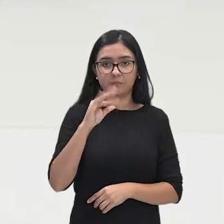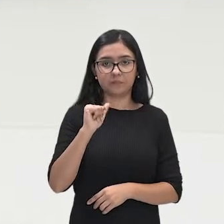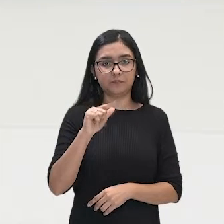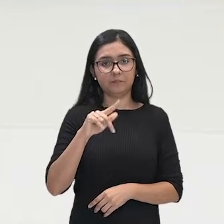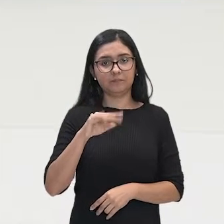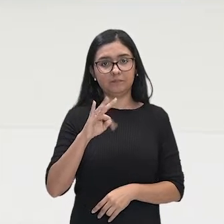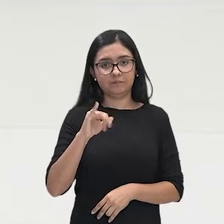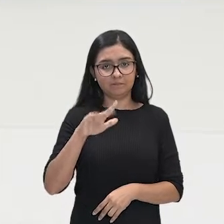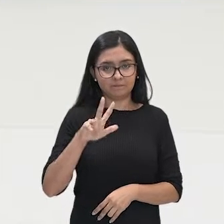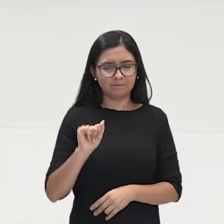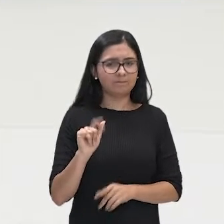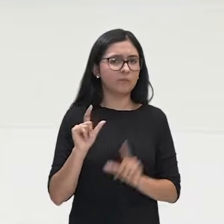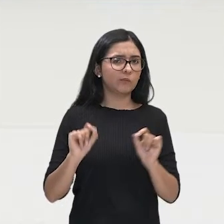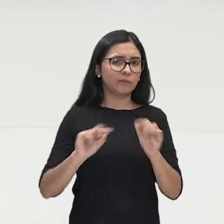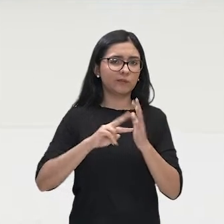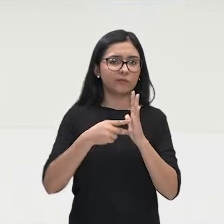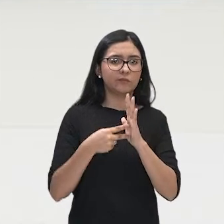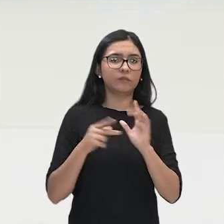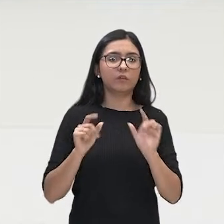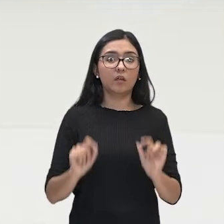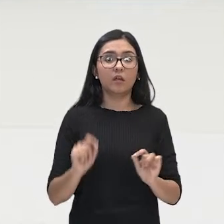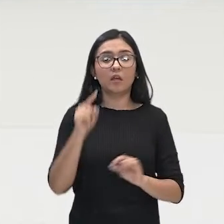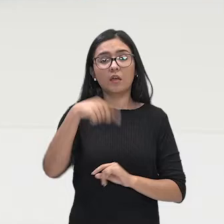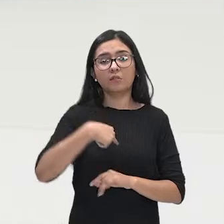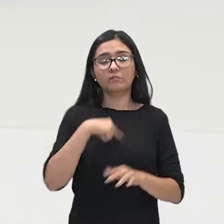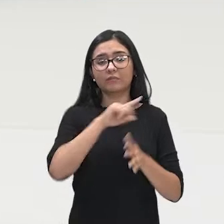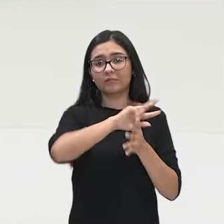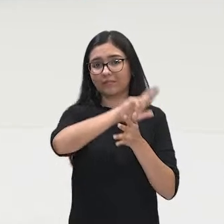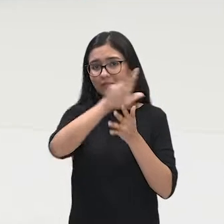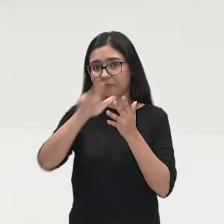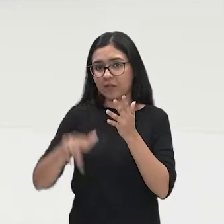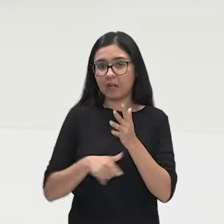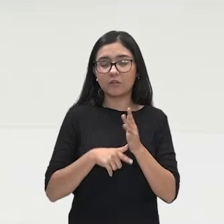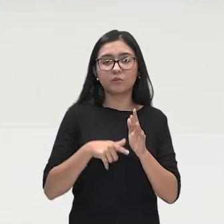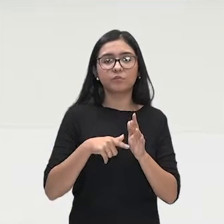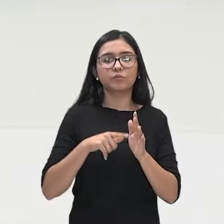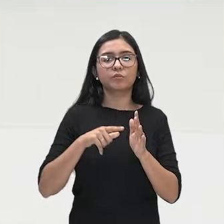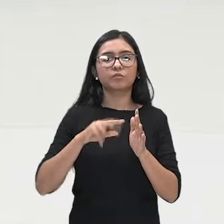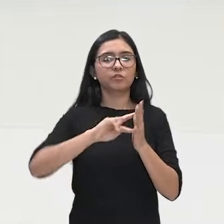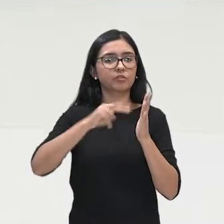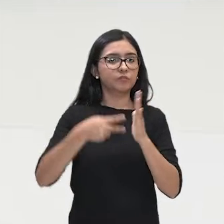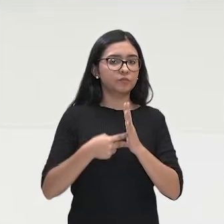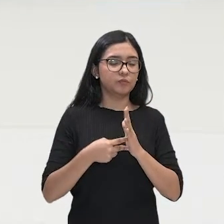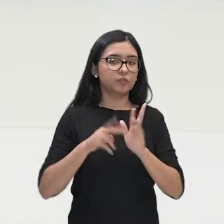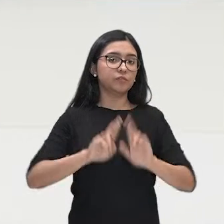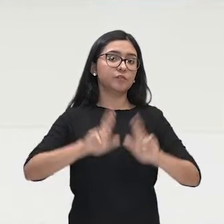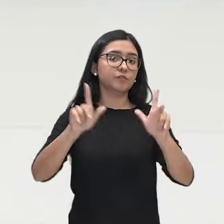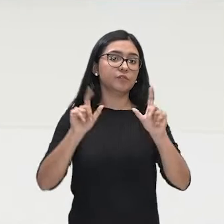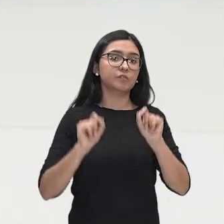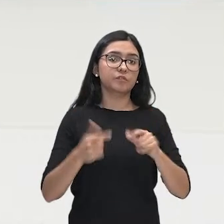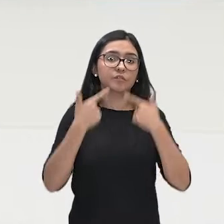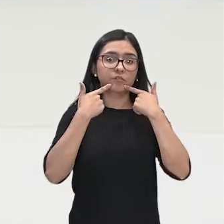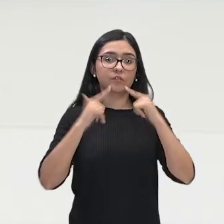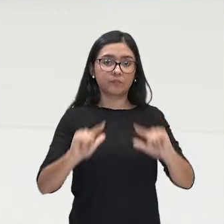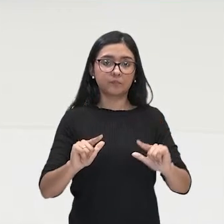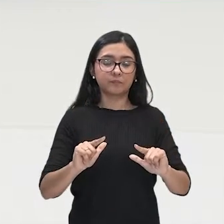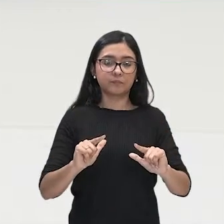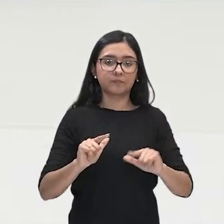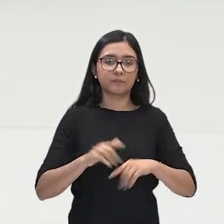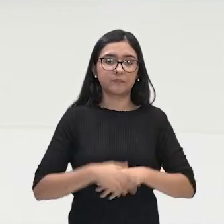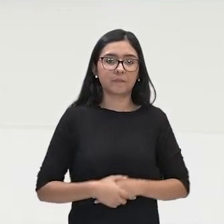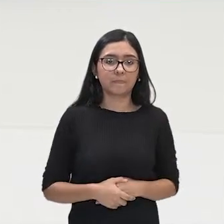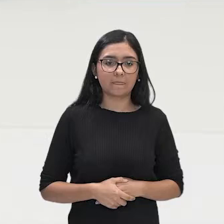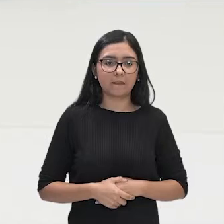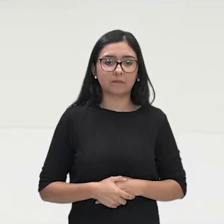linguagem conotativa, ela traz diferentes significados. É diferente da linguagem